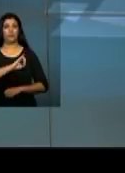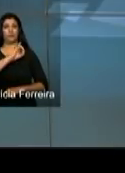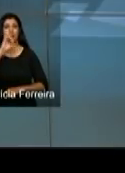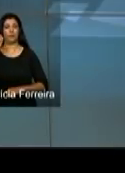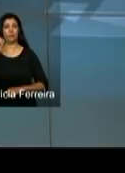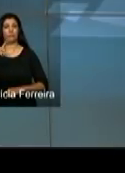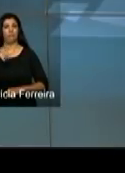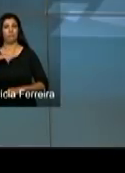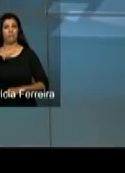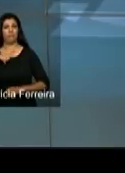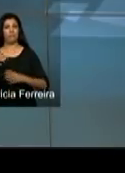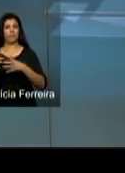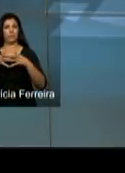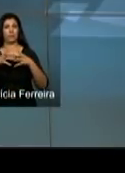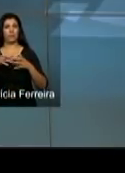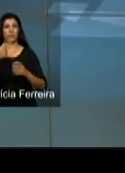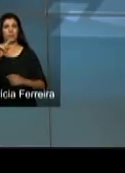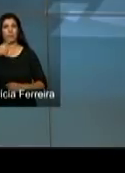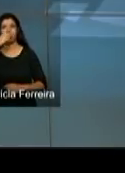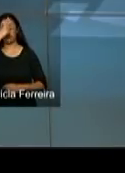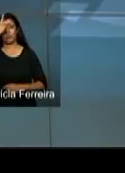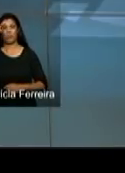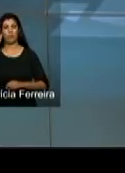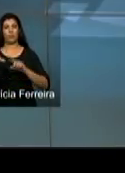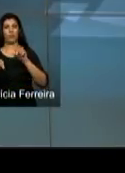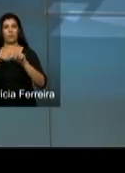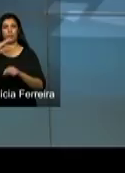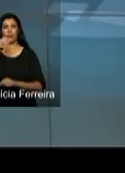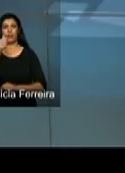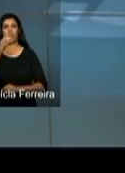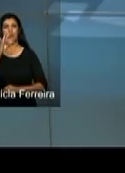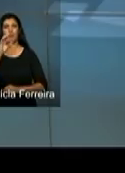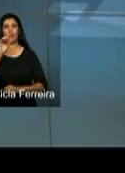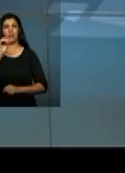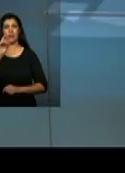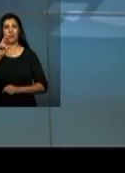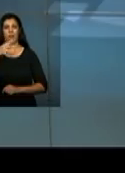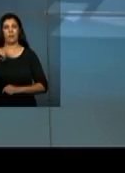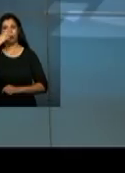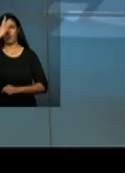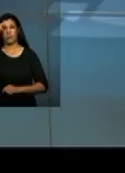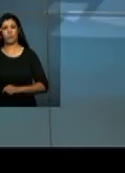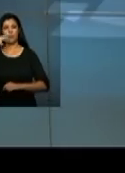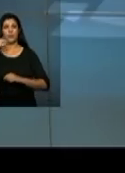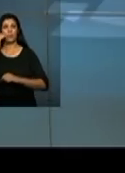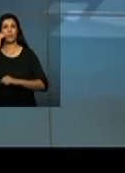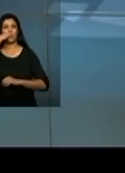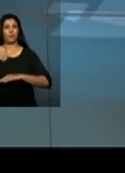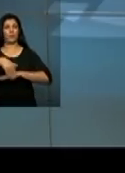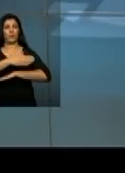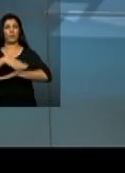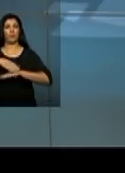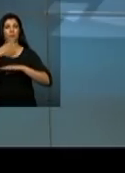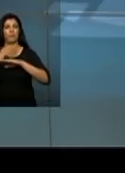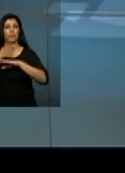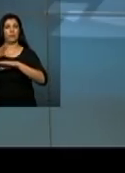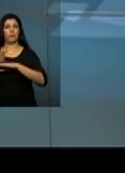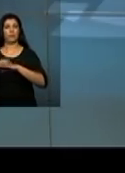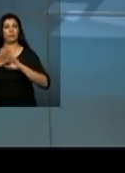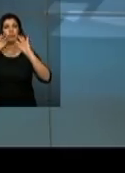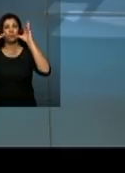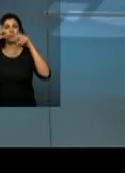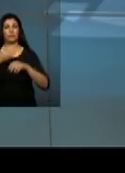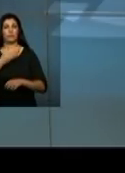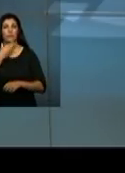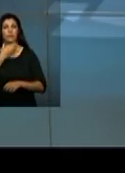lá, cerca de 2 mil catadores de materiais recicláveis e pessoas em situação de rua participaram do Natal